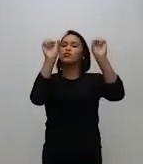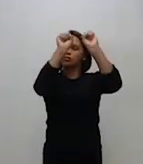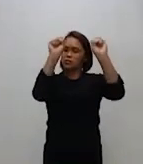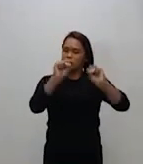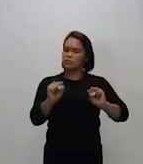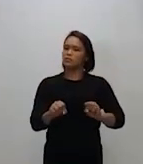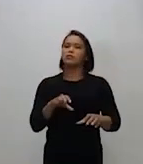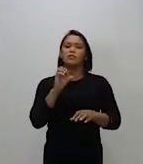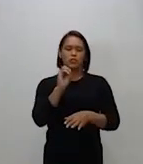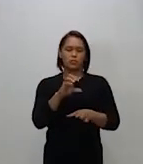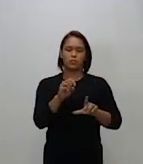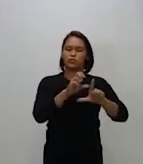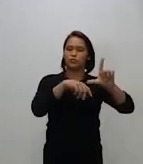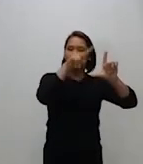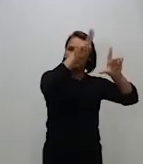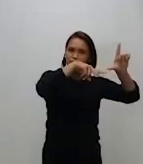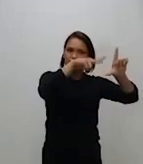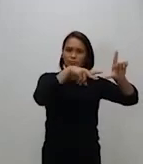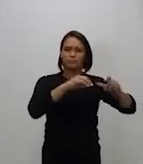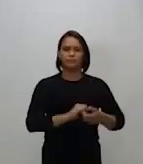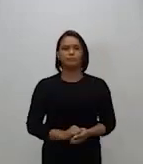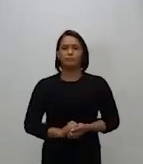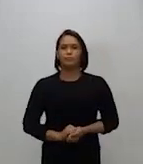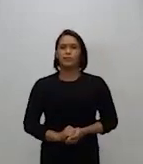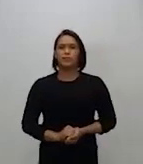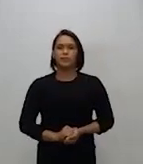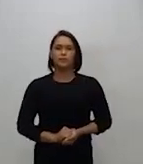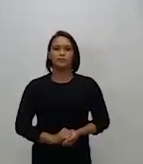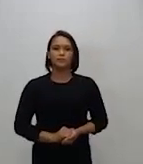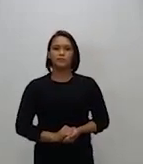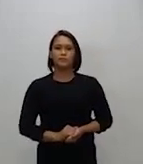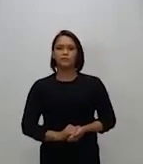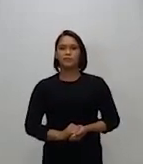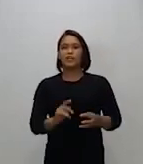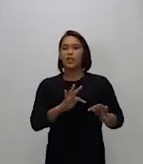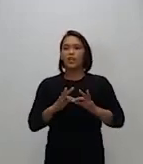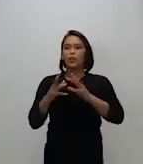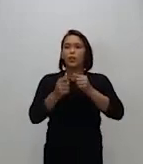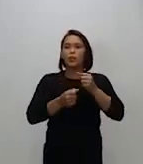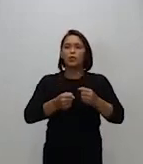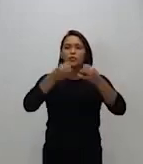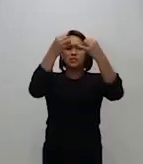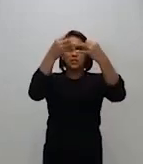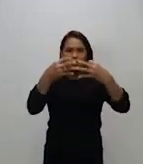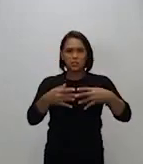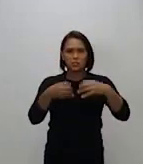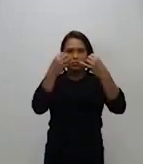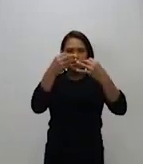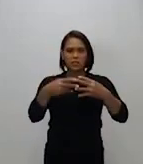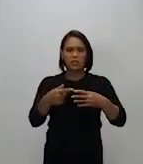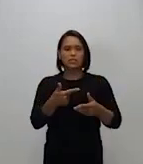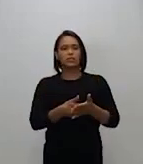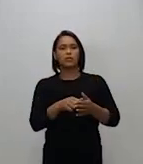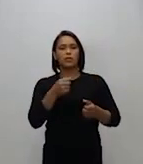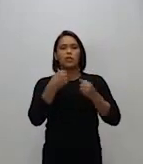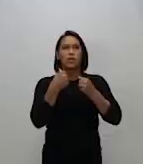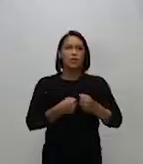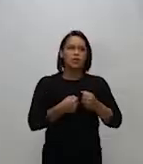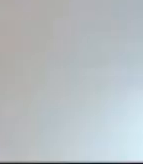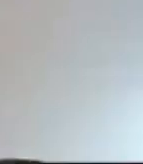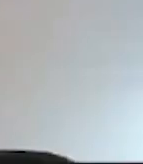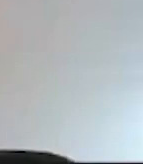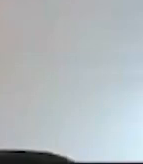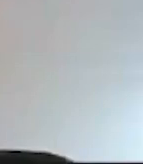a associação não precisou apresentar autorização dos representados ou lista com o nome deles para realizar a defesa dos direitos